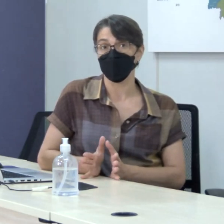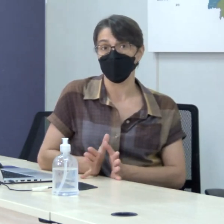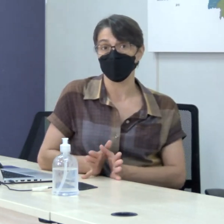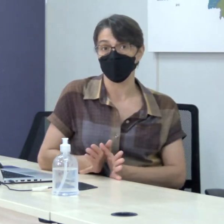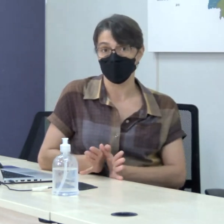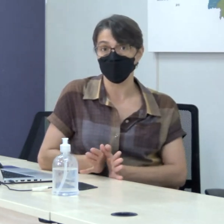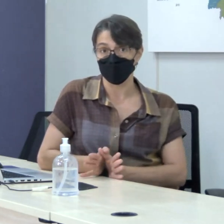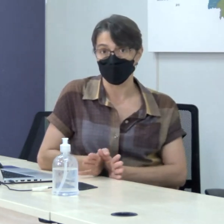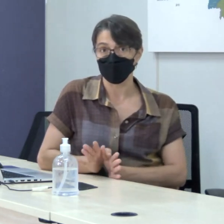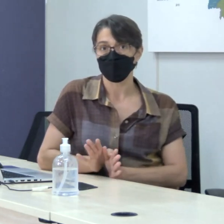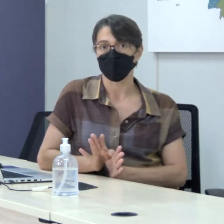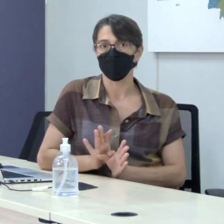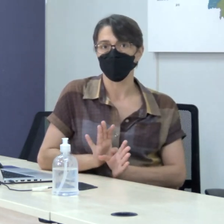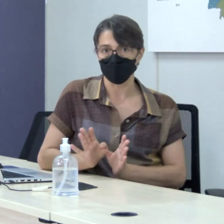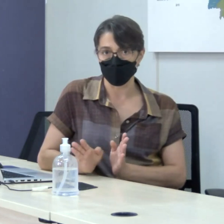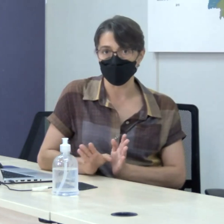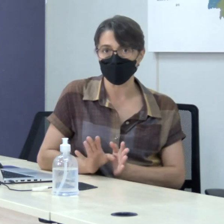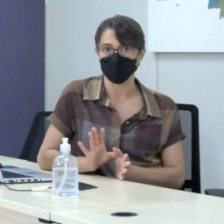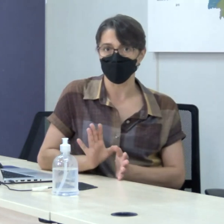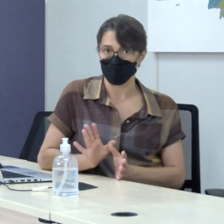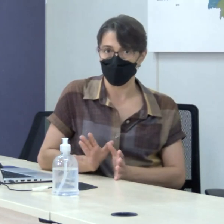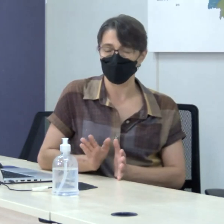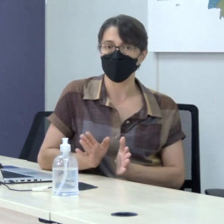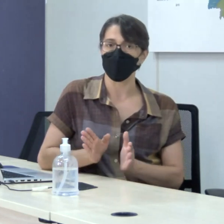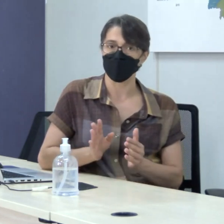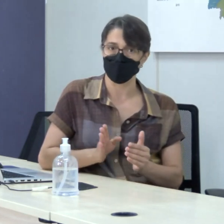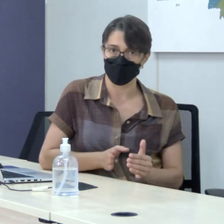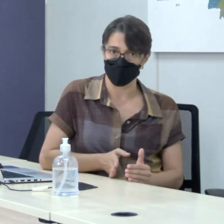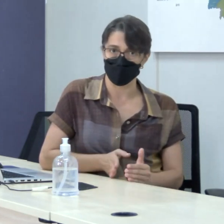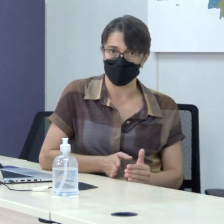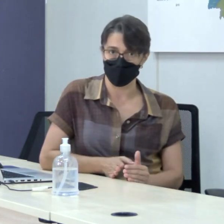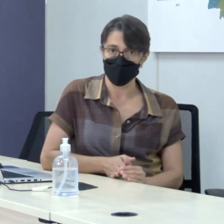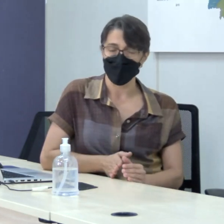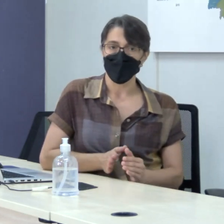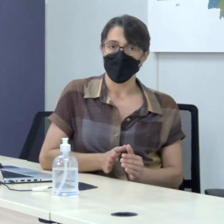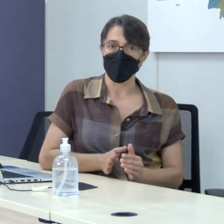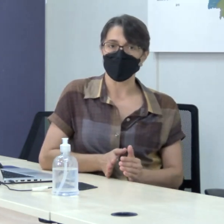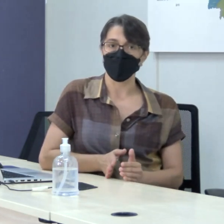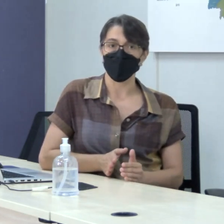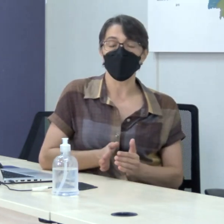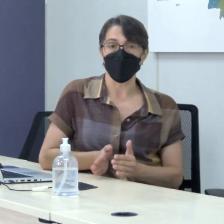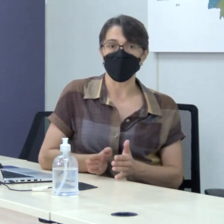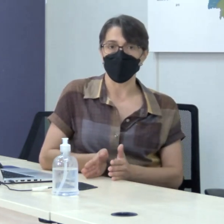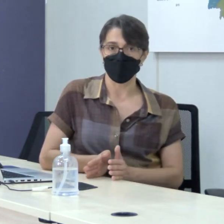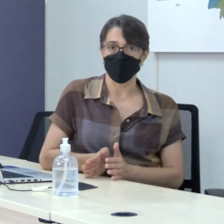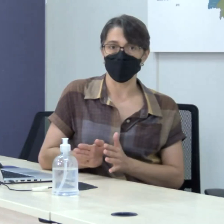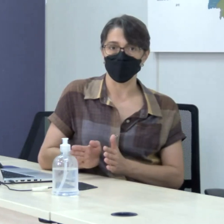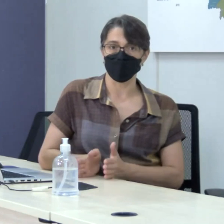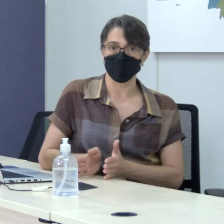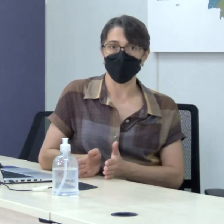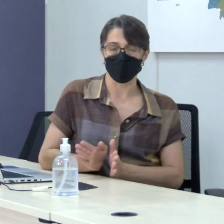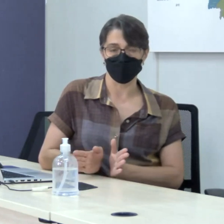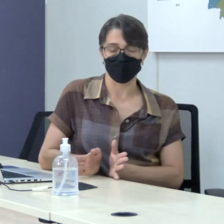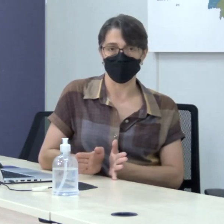caracterizaria mais custo de vida então vamos tomar um certo cuidado é possível abrir mas não é que é para